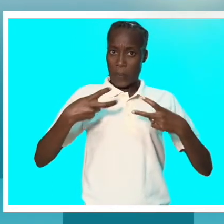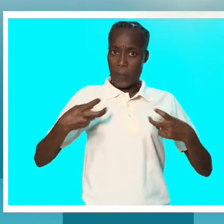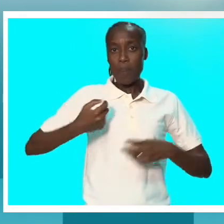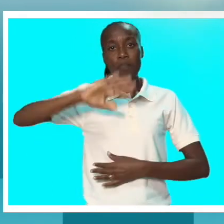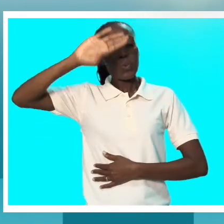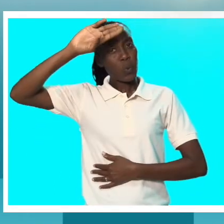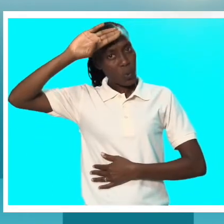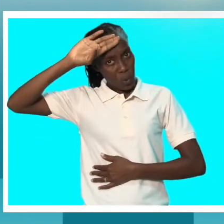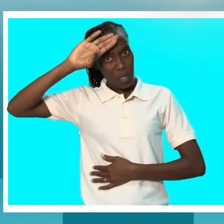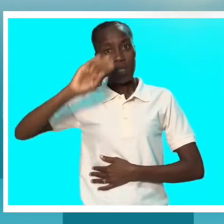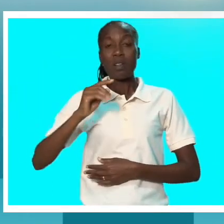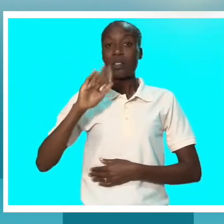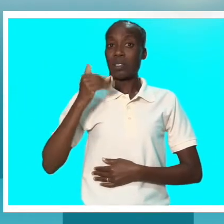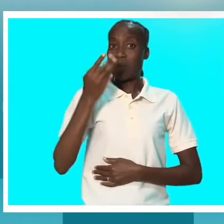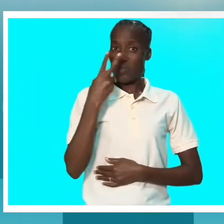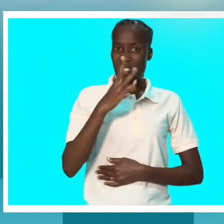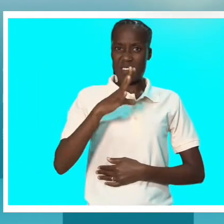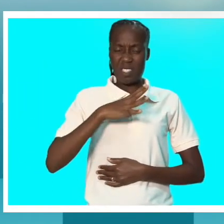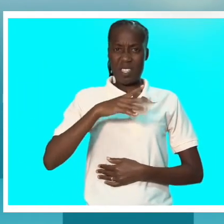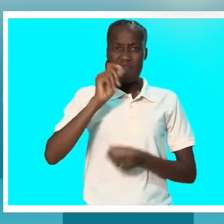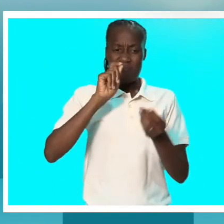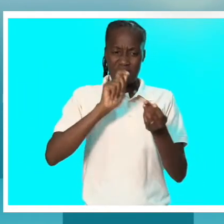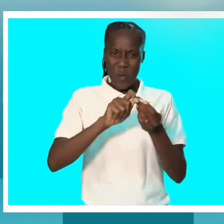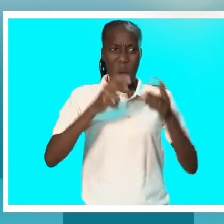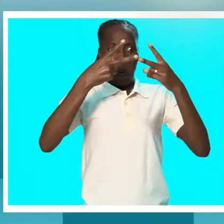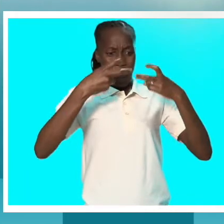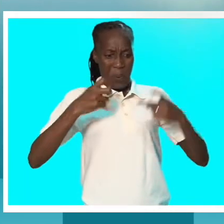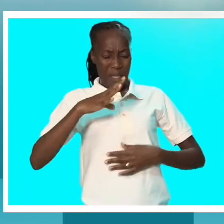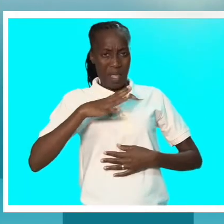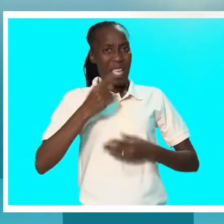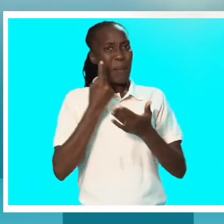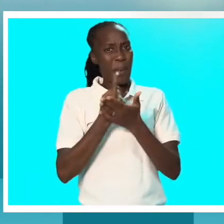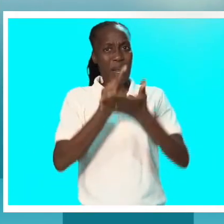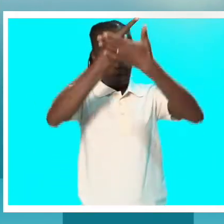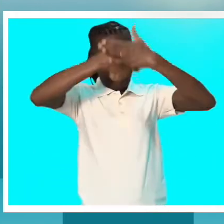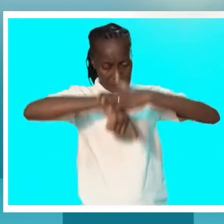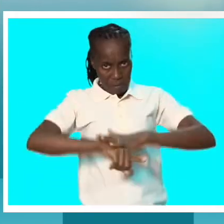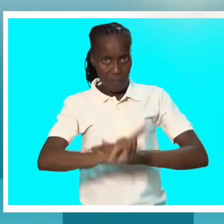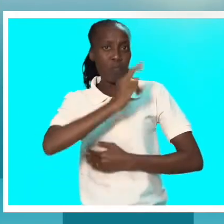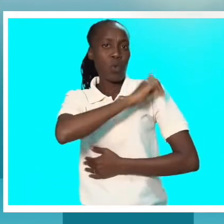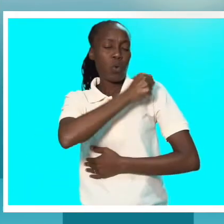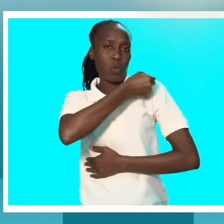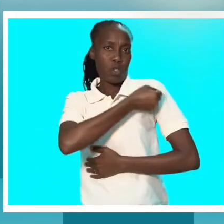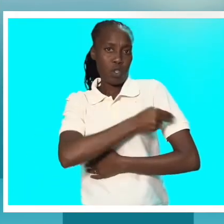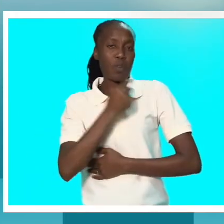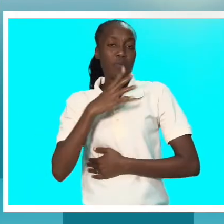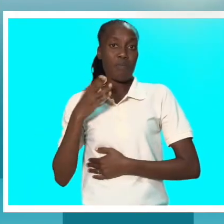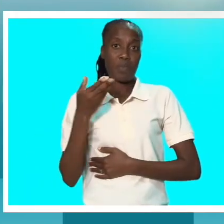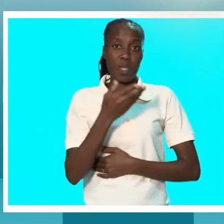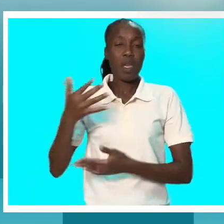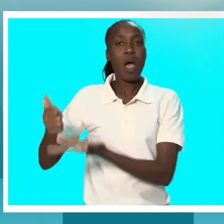sintomas da doença. Até esses sinais e sintomas devem se dirigir a uma unidade sanitária, onde